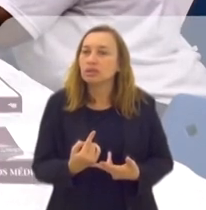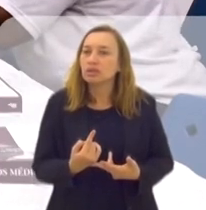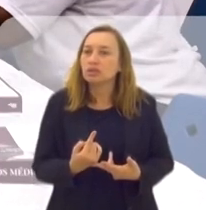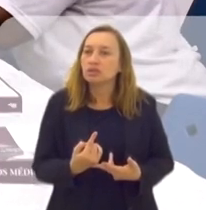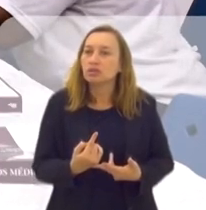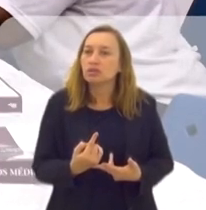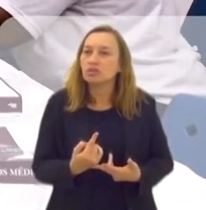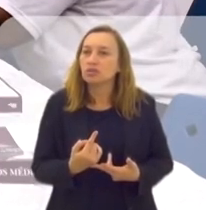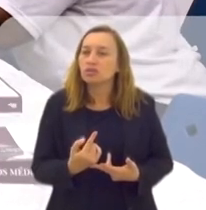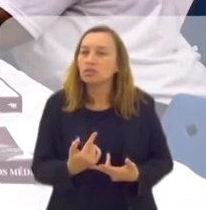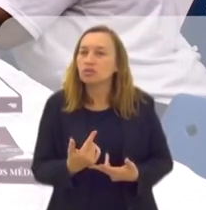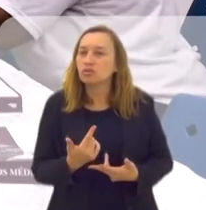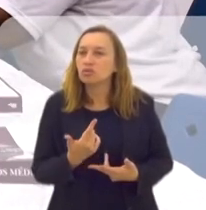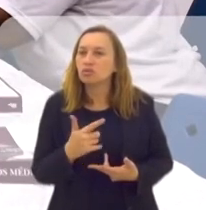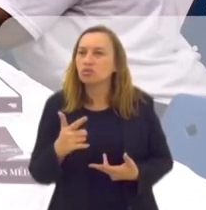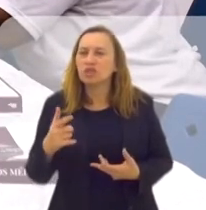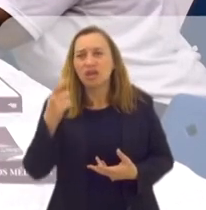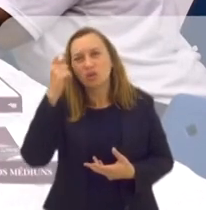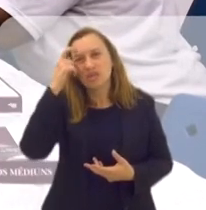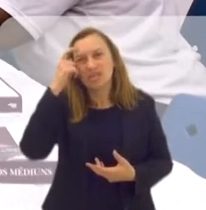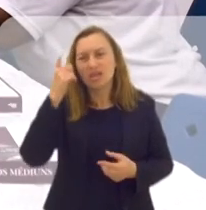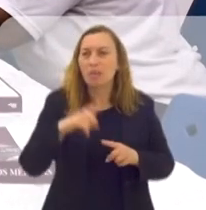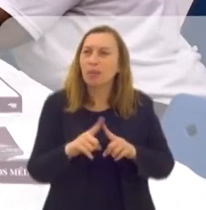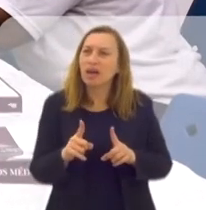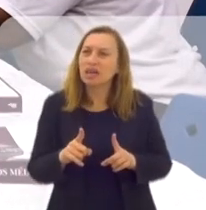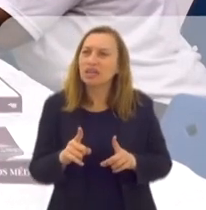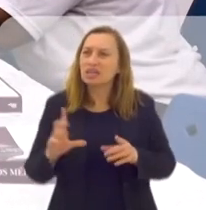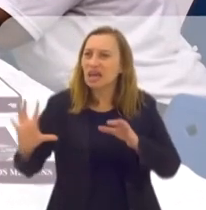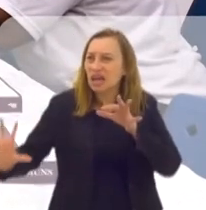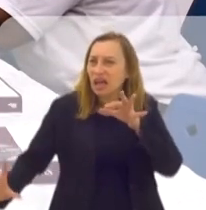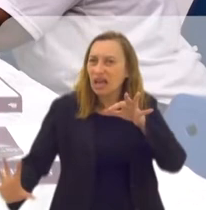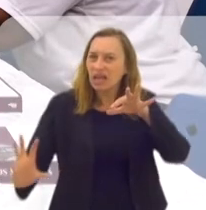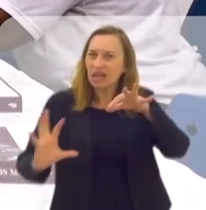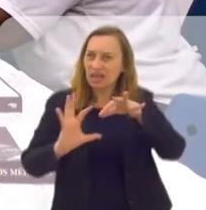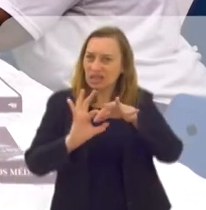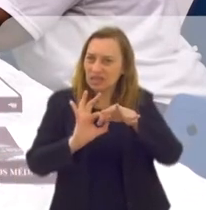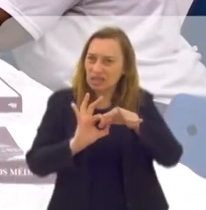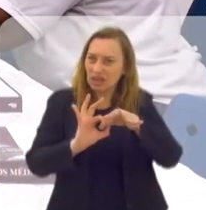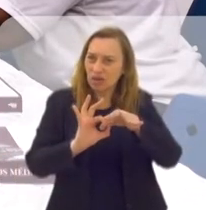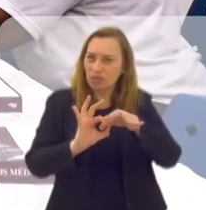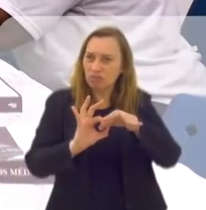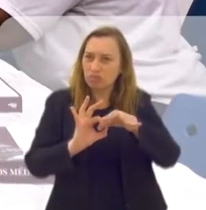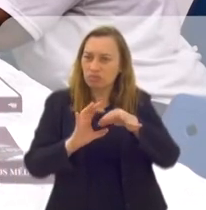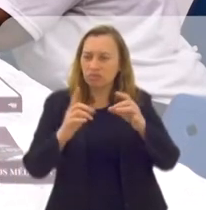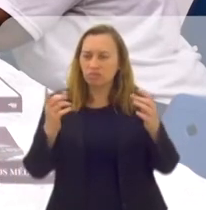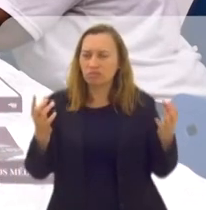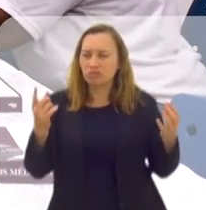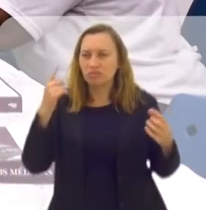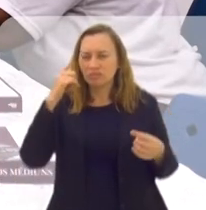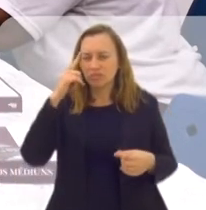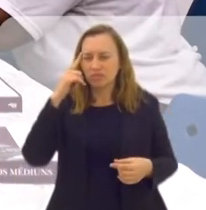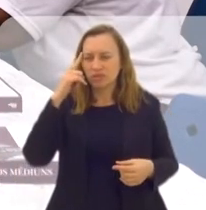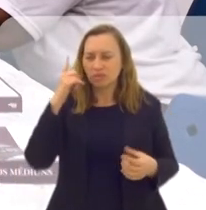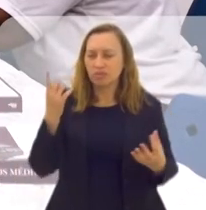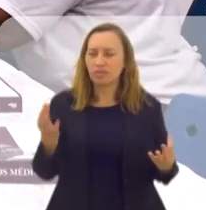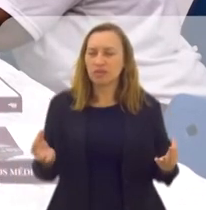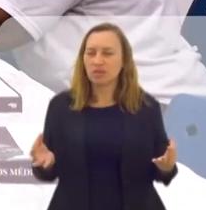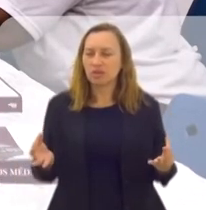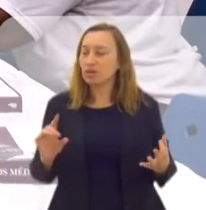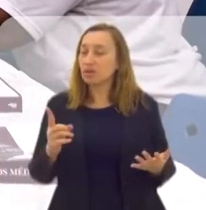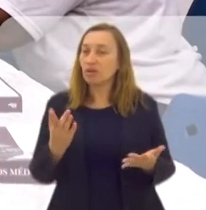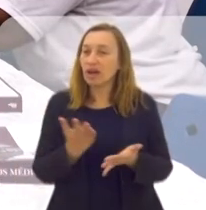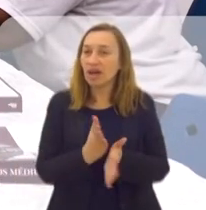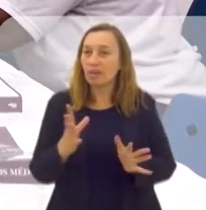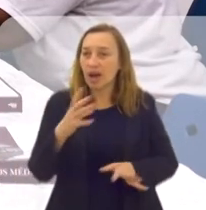embora a gente não tenha muita... Muitos de nós não têm ciência disso, essa ligação que se faz mental, ela não se quebra